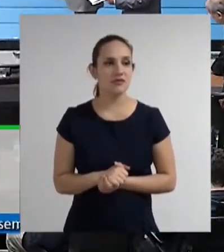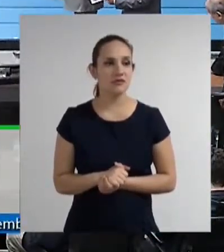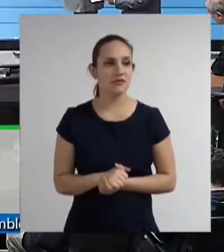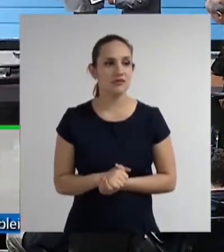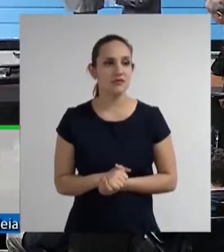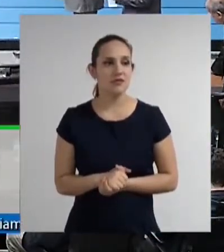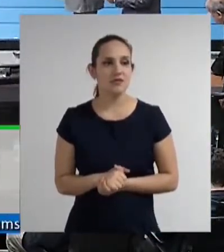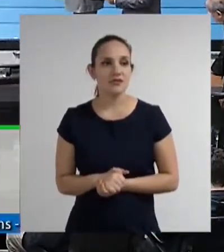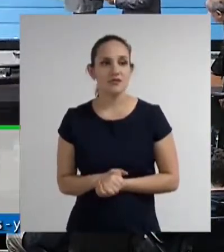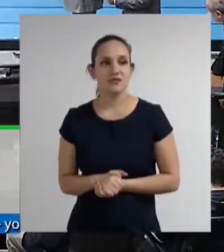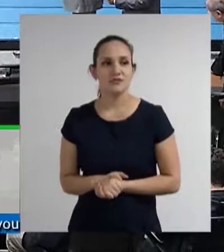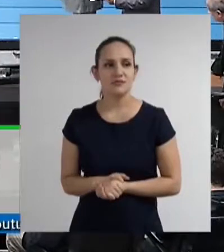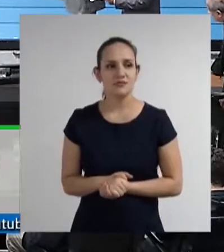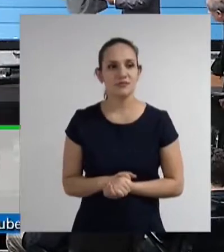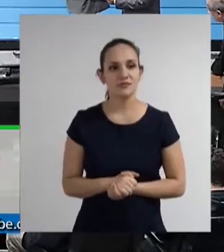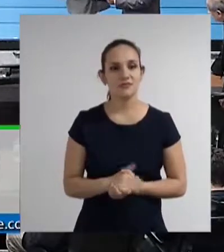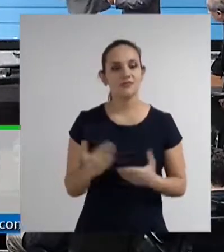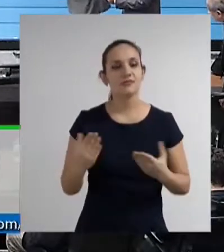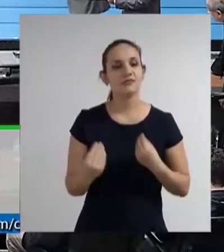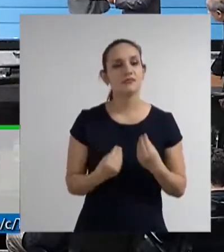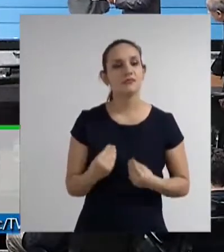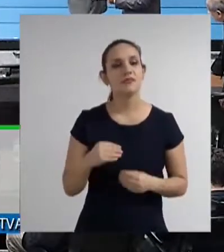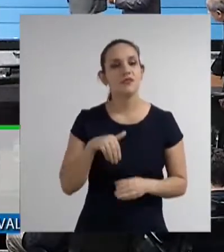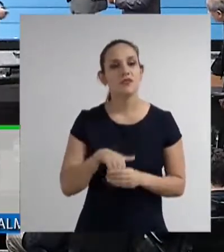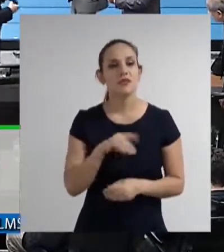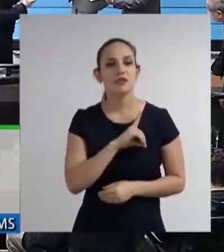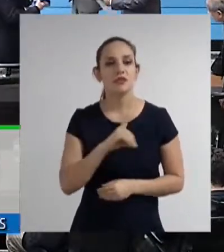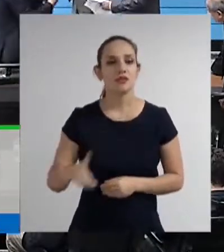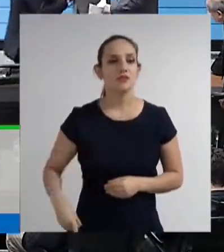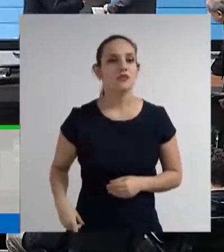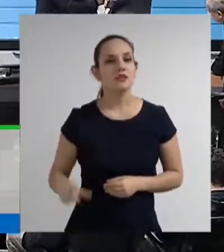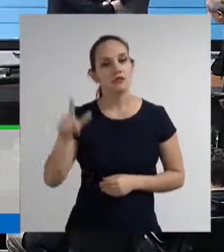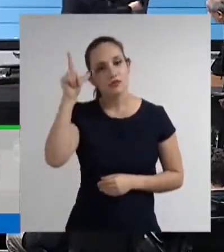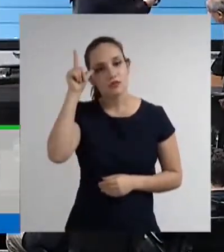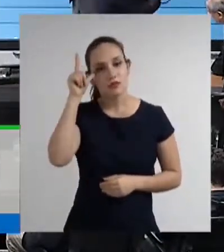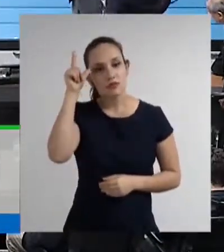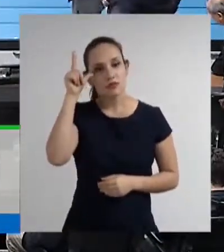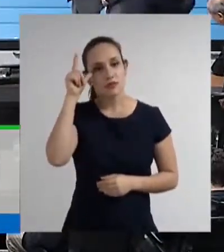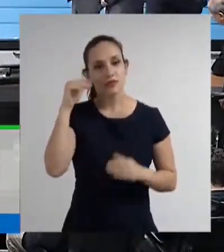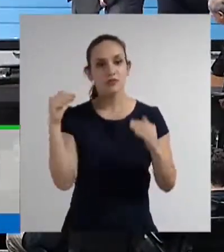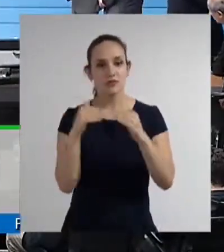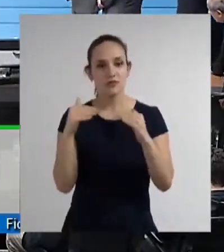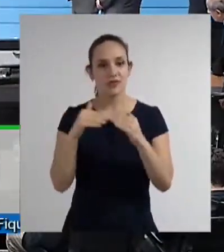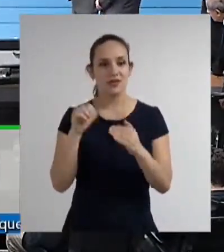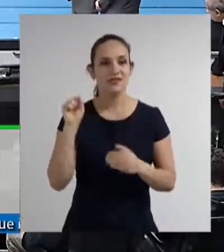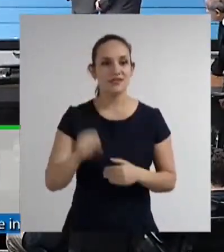Como vota deputado Lídio Lopes? Voto com o relator.